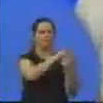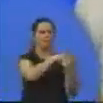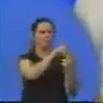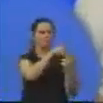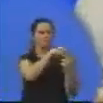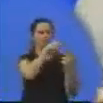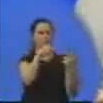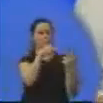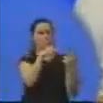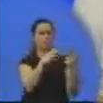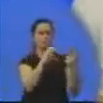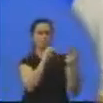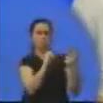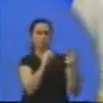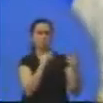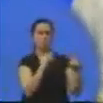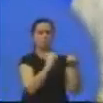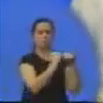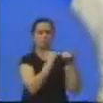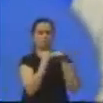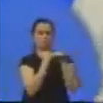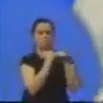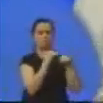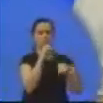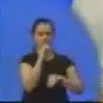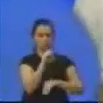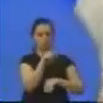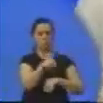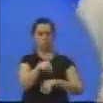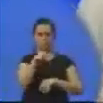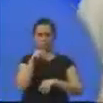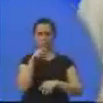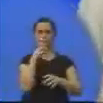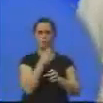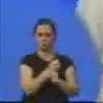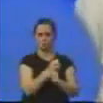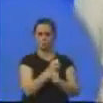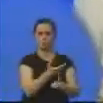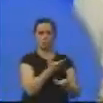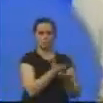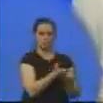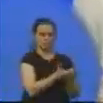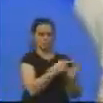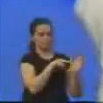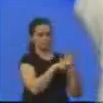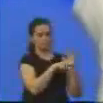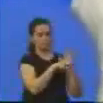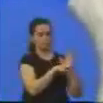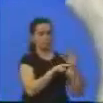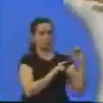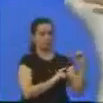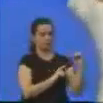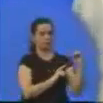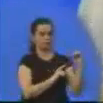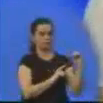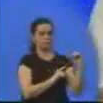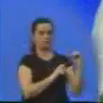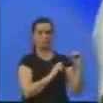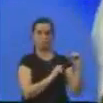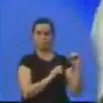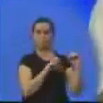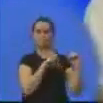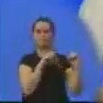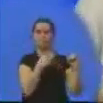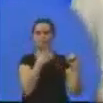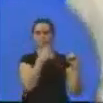Igual a zero, descubro que o x vale zero. Bom, vou fazer o estudo para o zero. Então, vou lá fazer o estudo para o zero, sinal